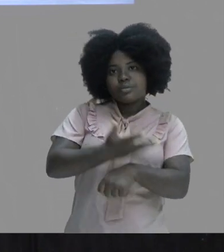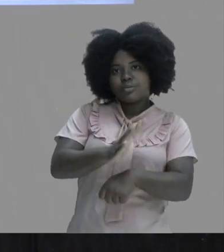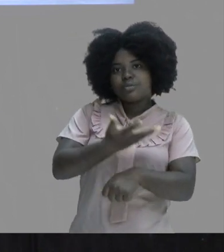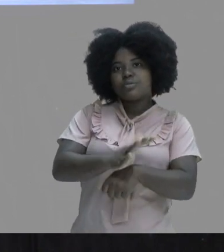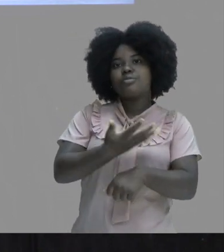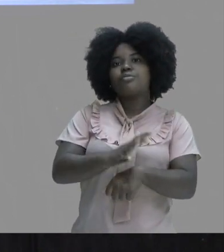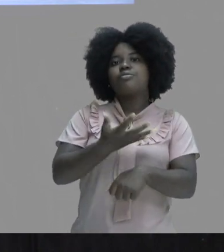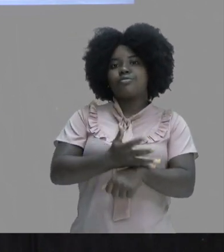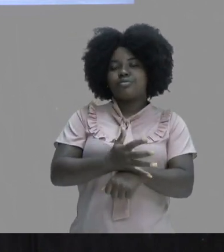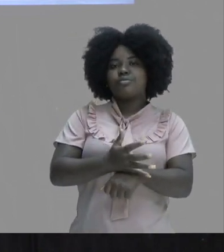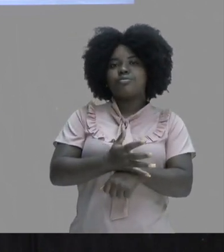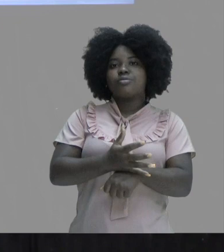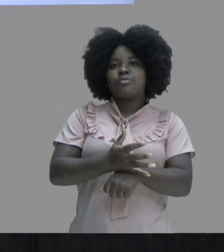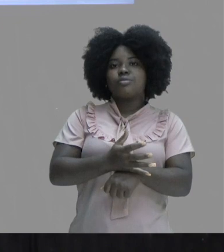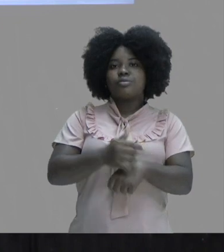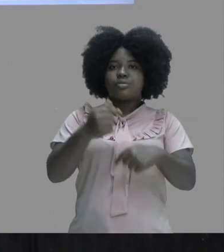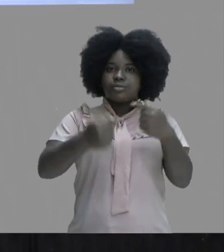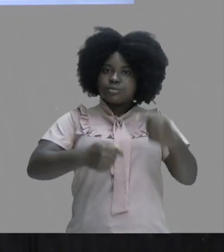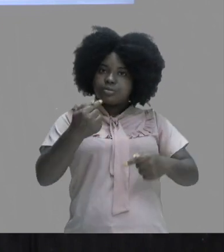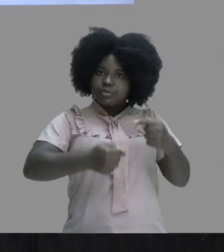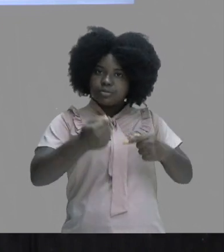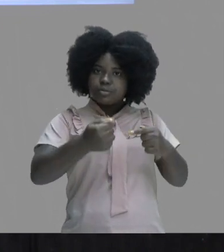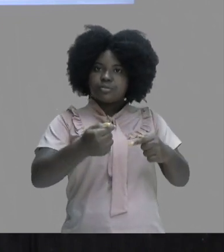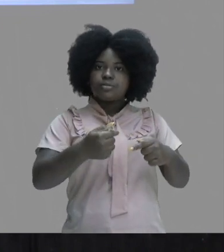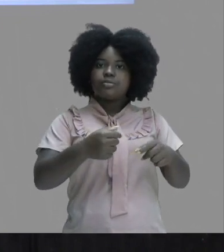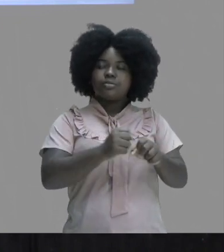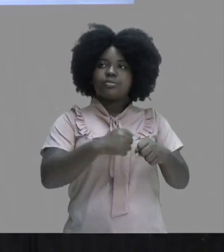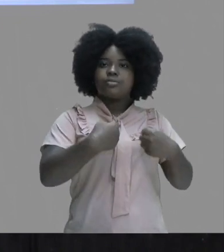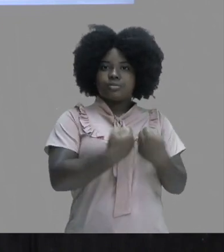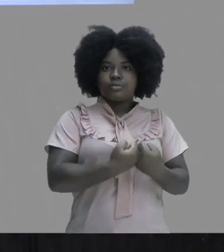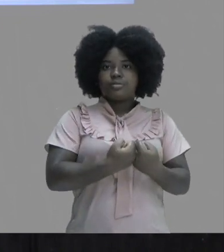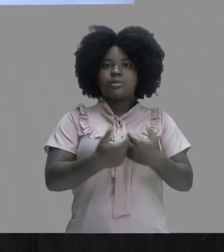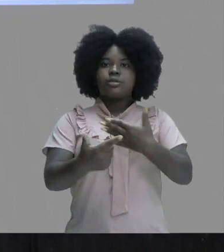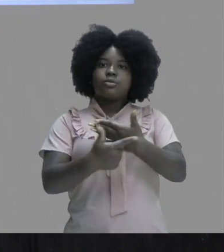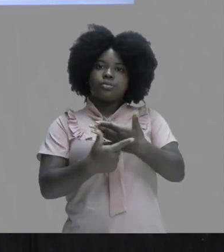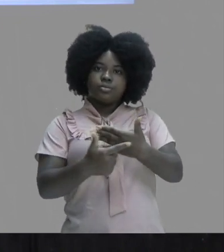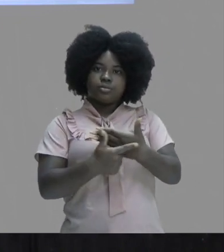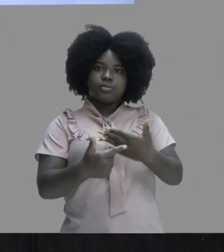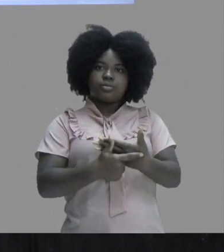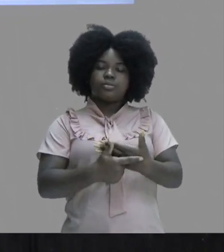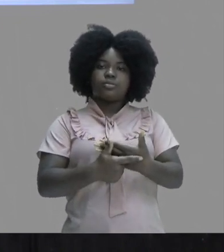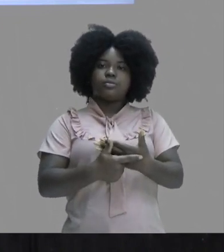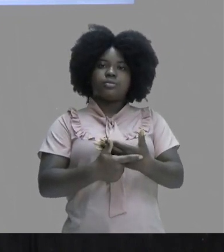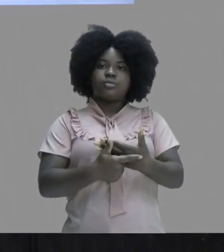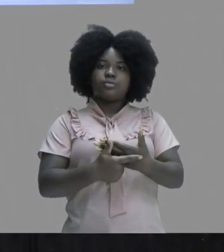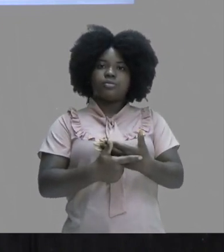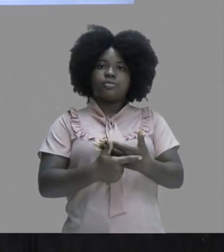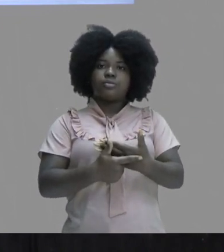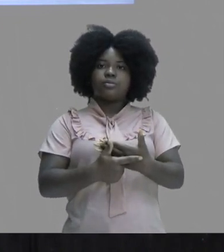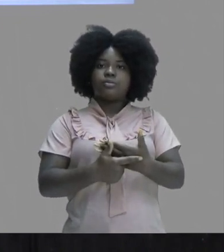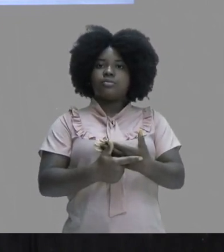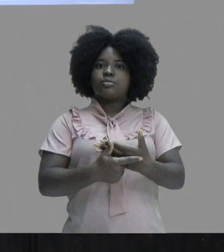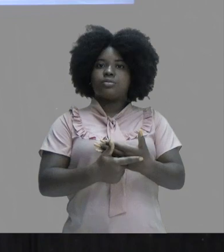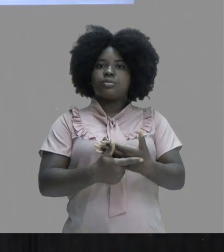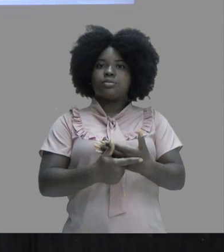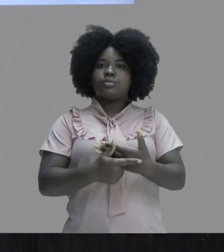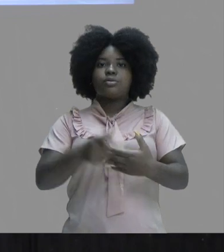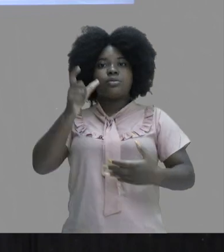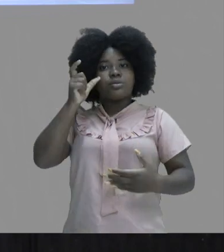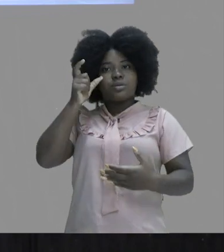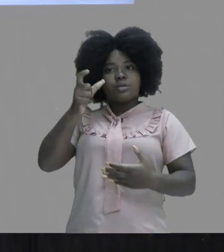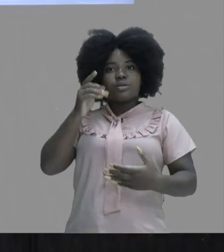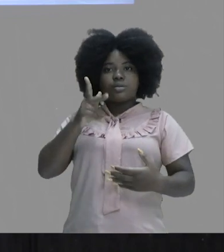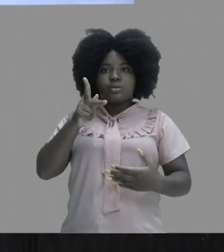E esses direitos e deveres têm como finalidade o bem comum, a busca pelos interesses públicos,